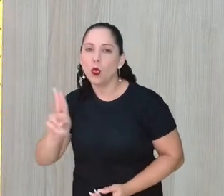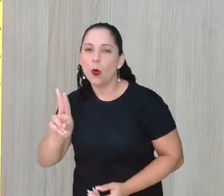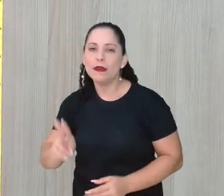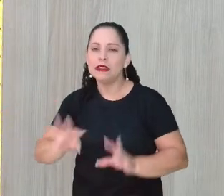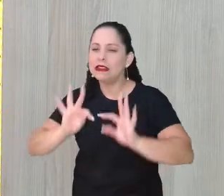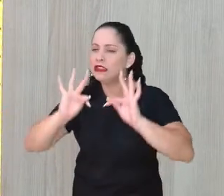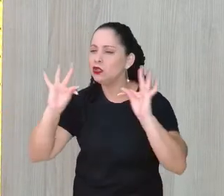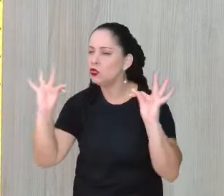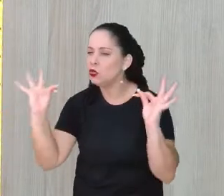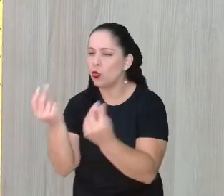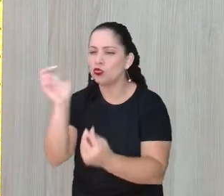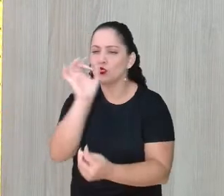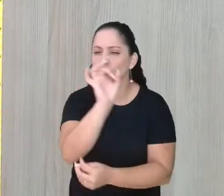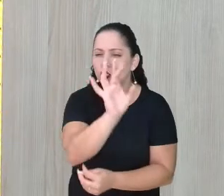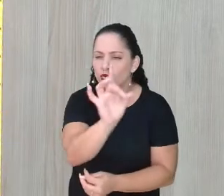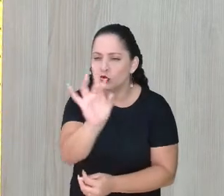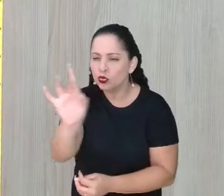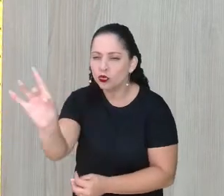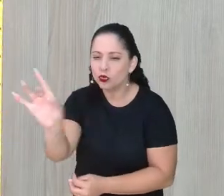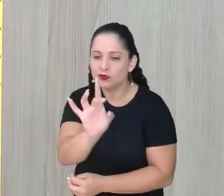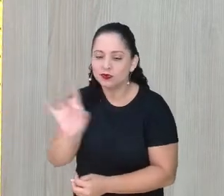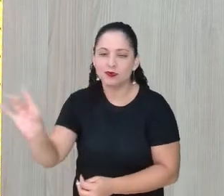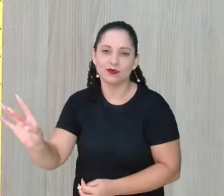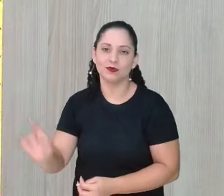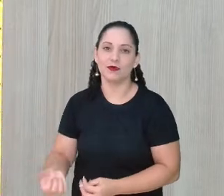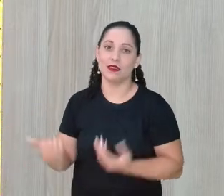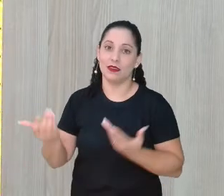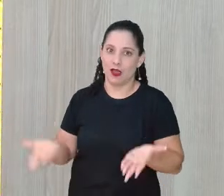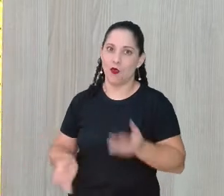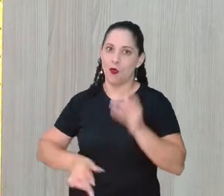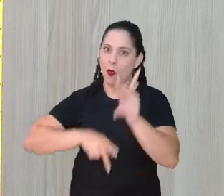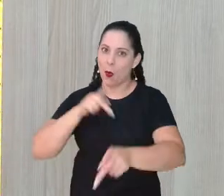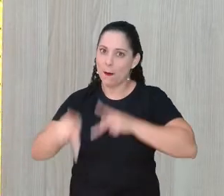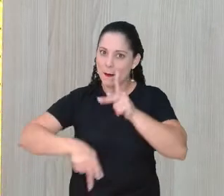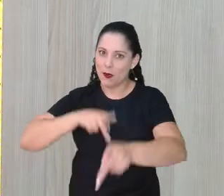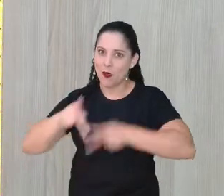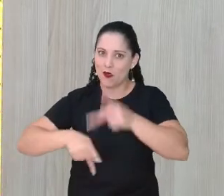mundo. Então, nesse sentido, né, ele ganhava a